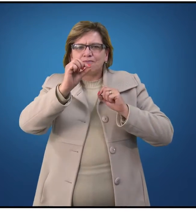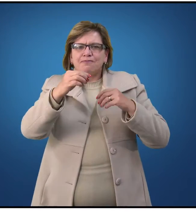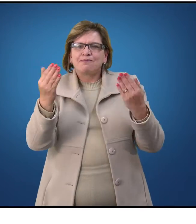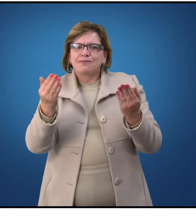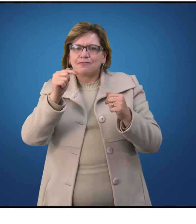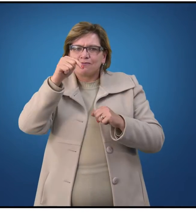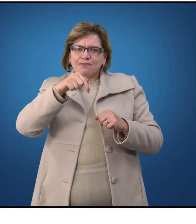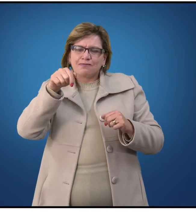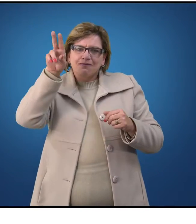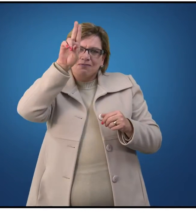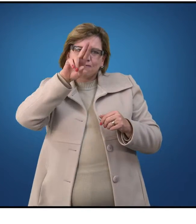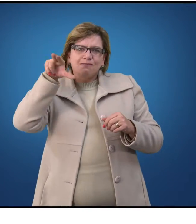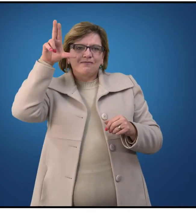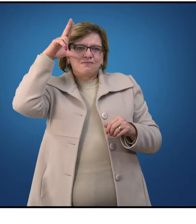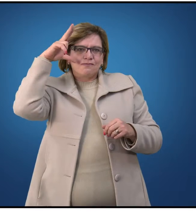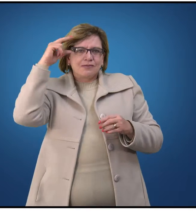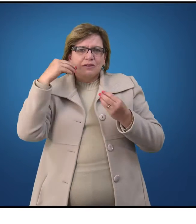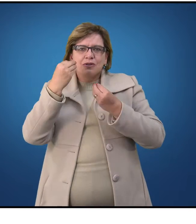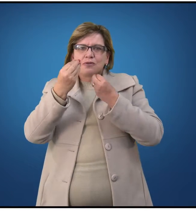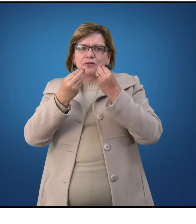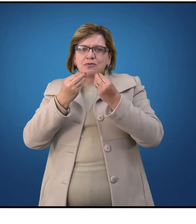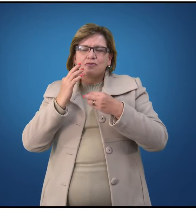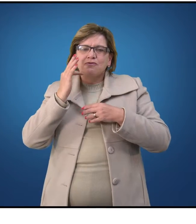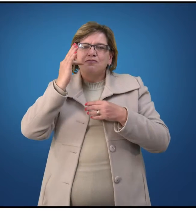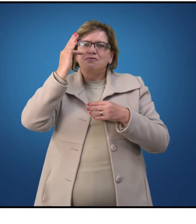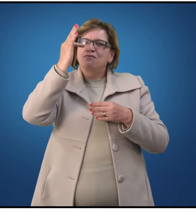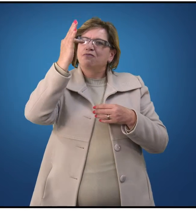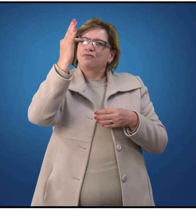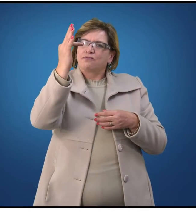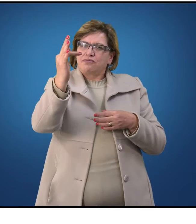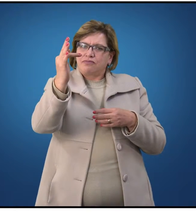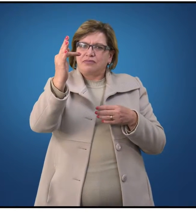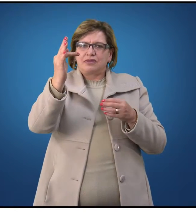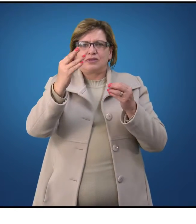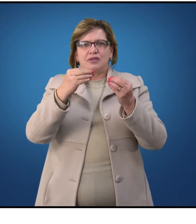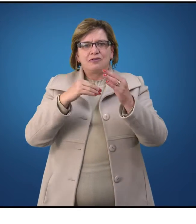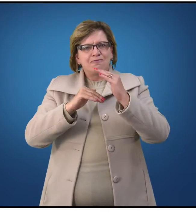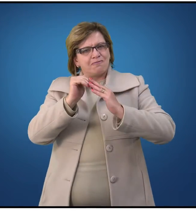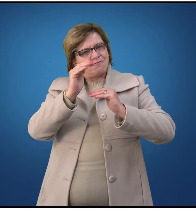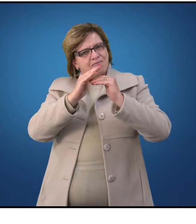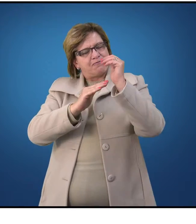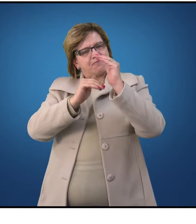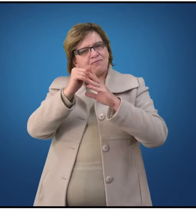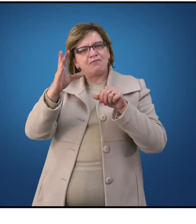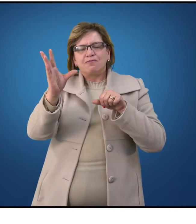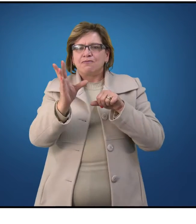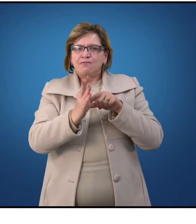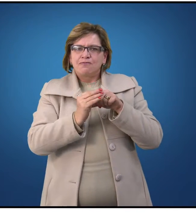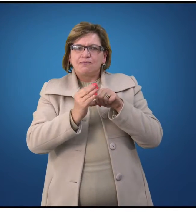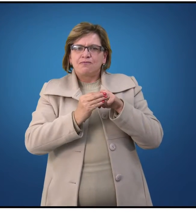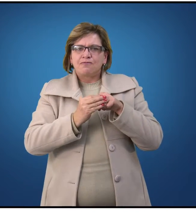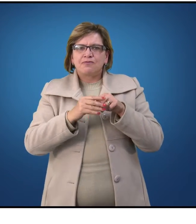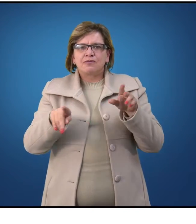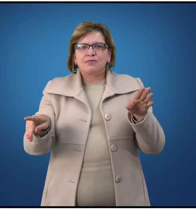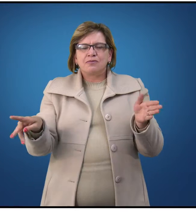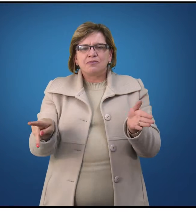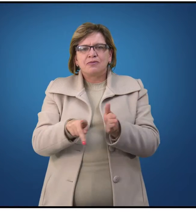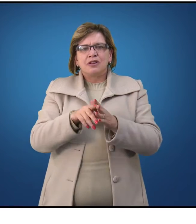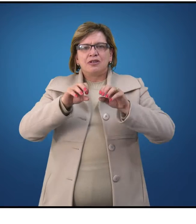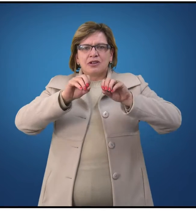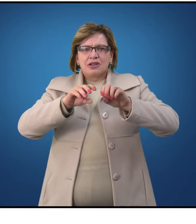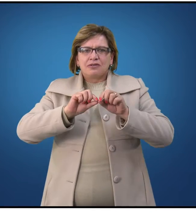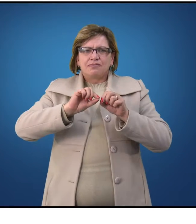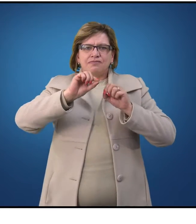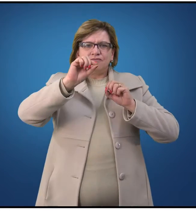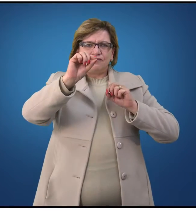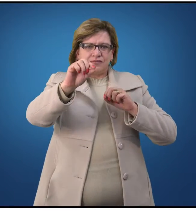na Unicentro e algumas perspectivas também que nós colocamos a respeito dessa construção do conhecimento nessa modalidade de ensino, que nós